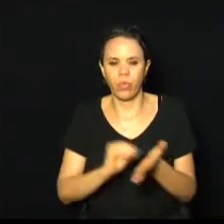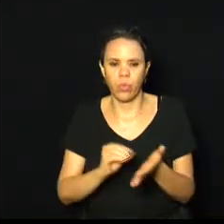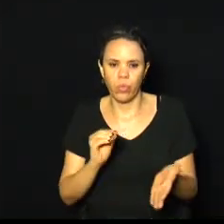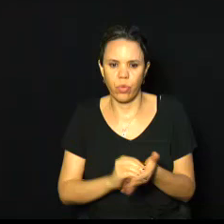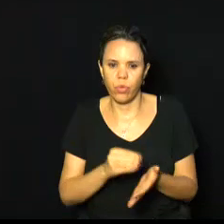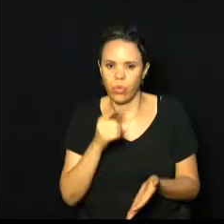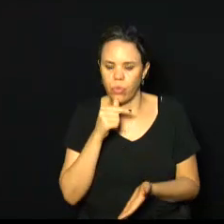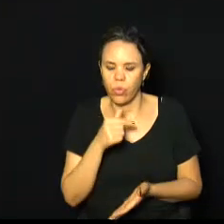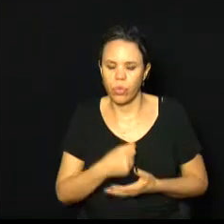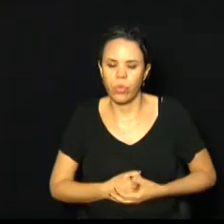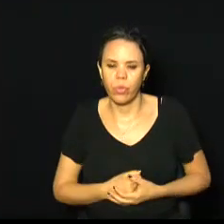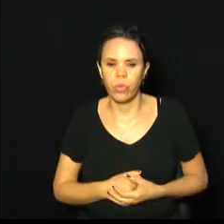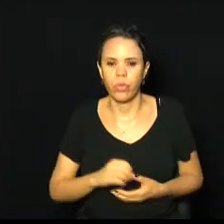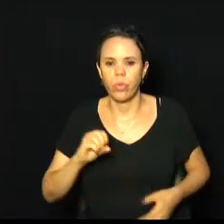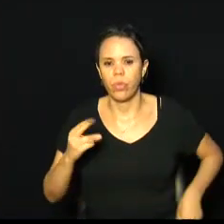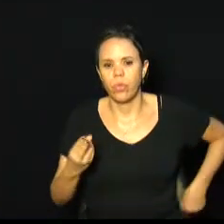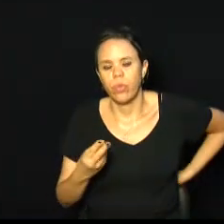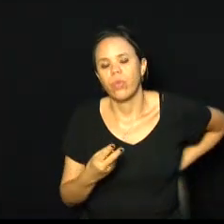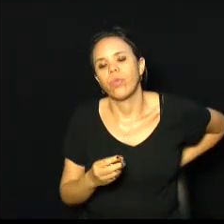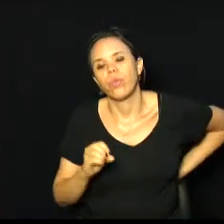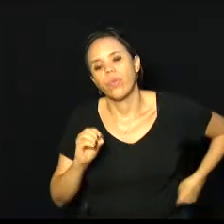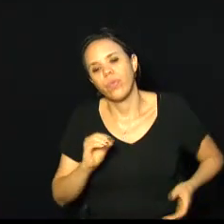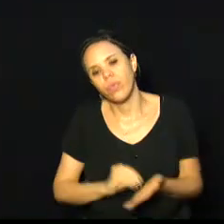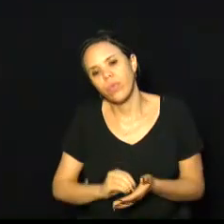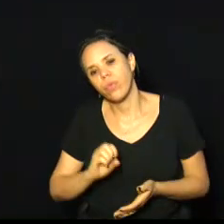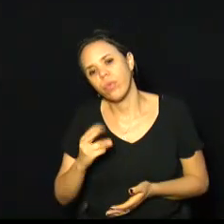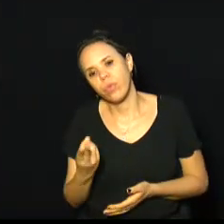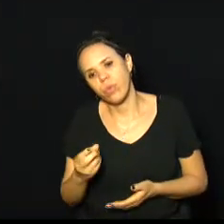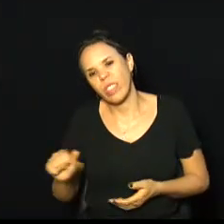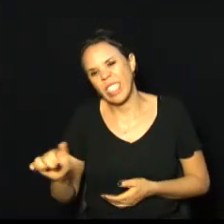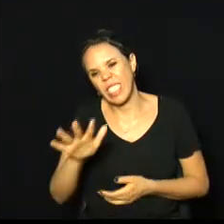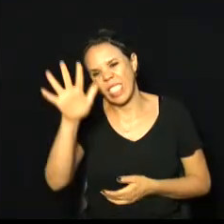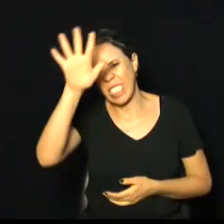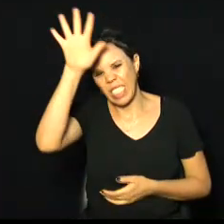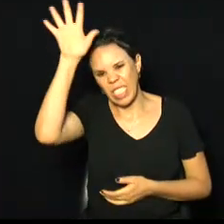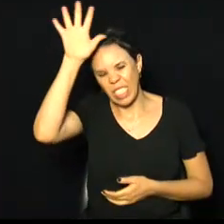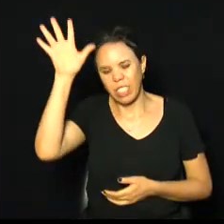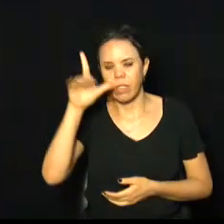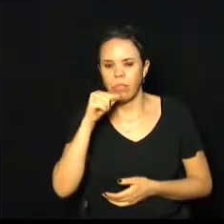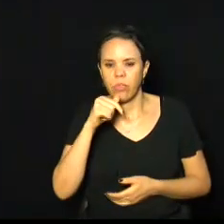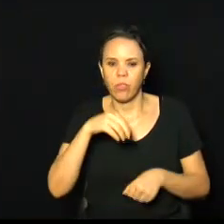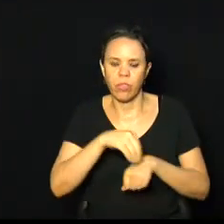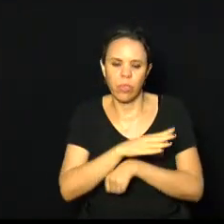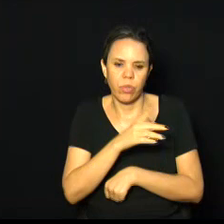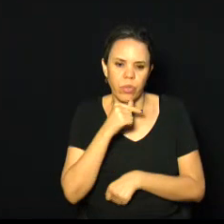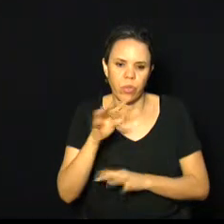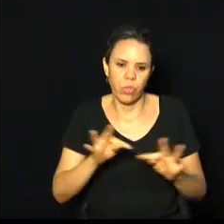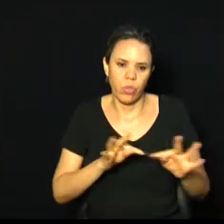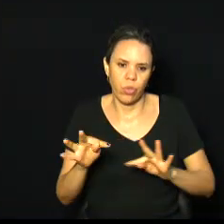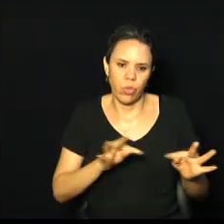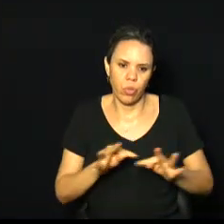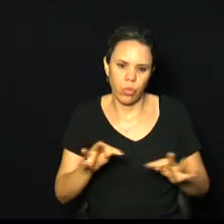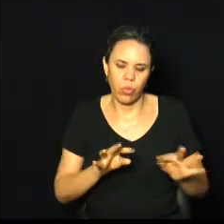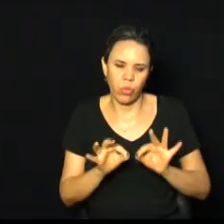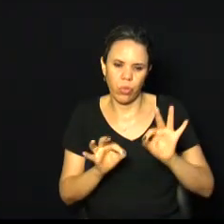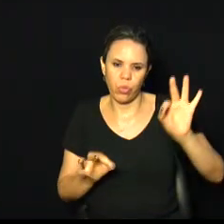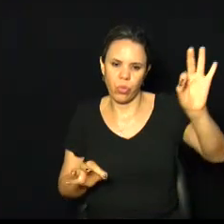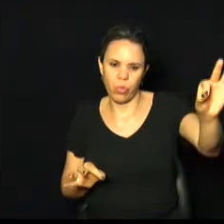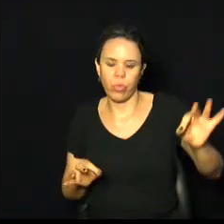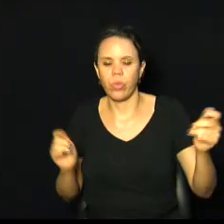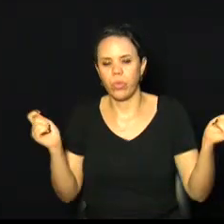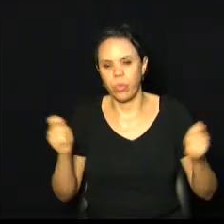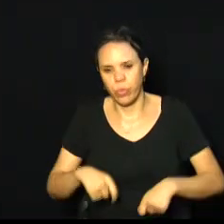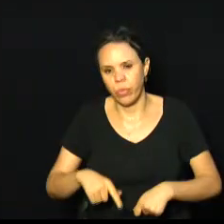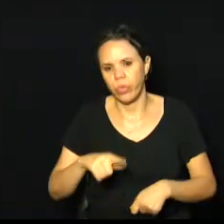de nossos custos. Ou não um esgotamento, ou um custo muito maior ainda para trazer água de grandes distâncias e